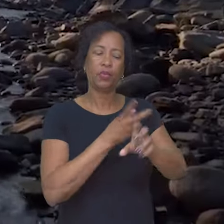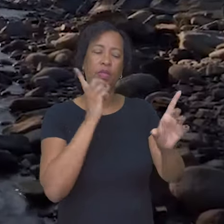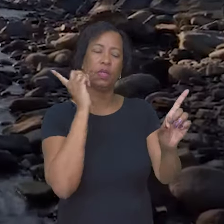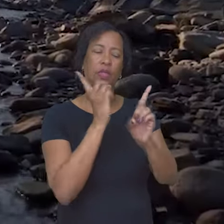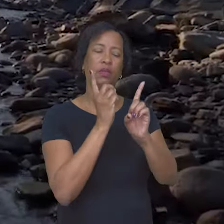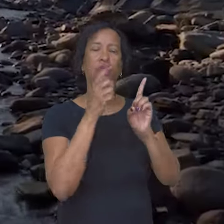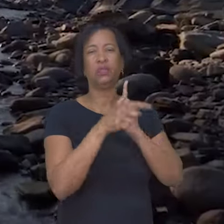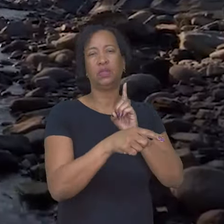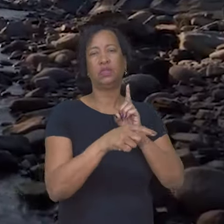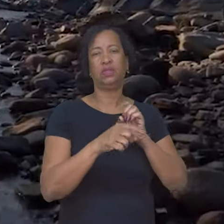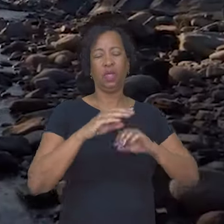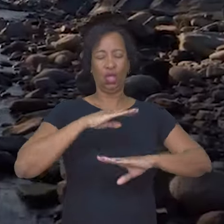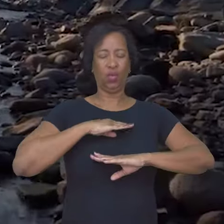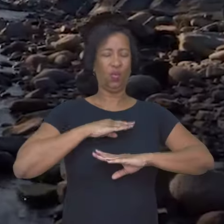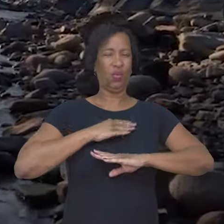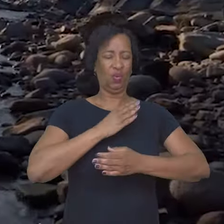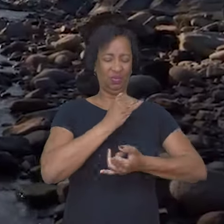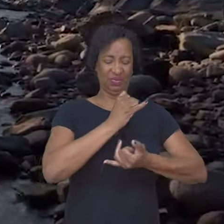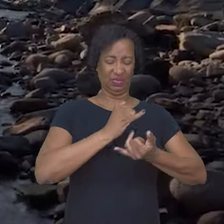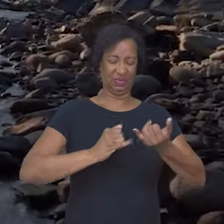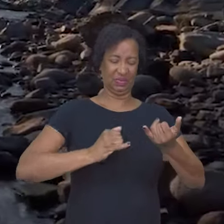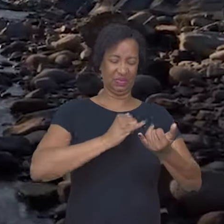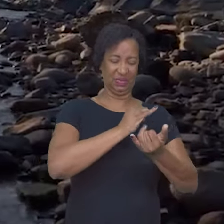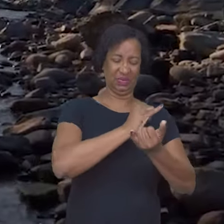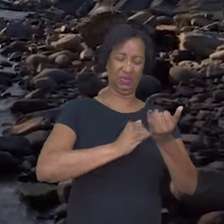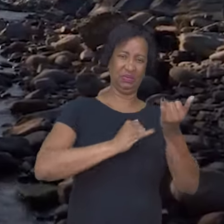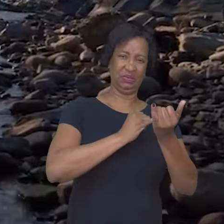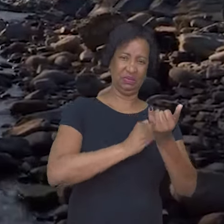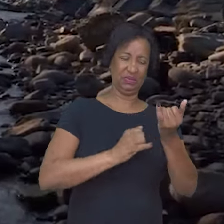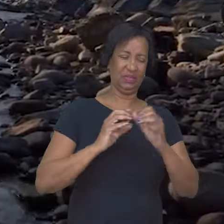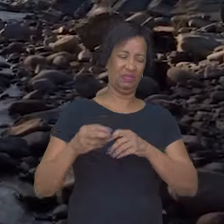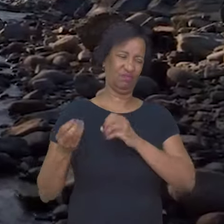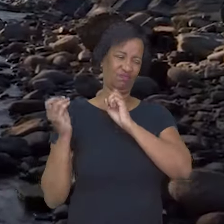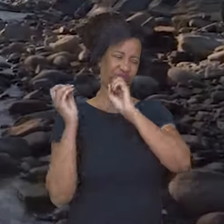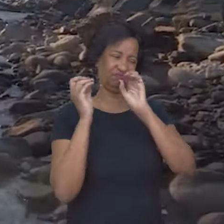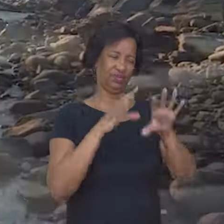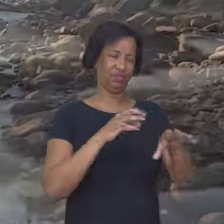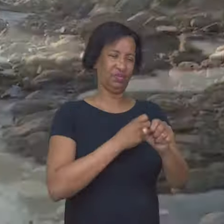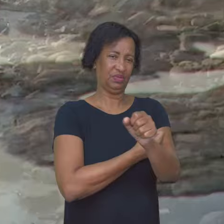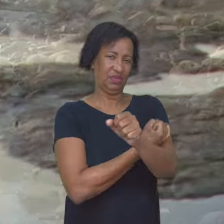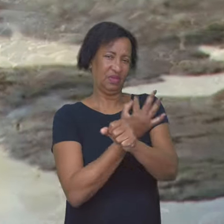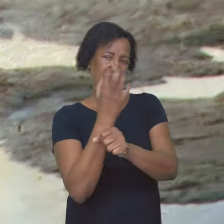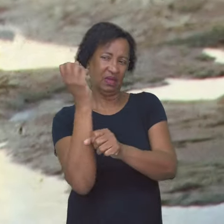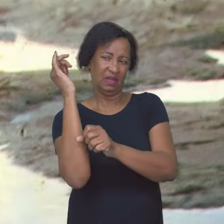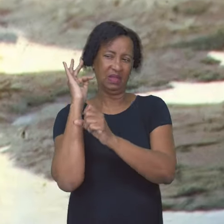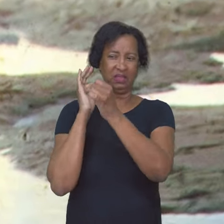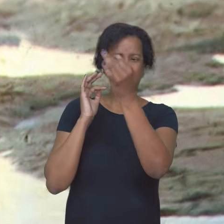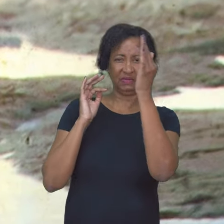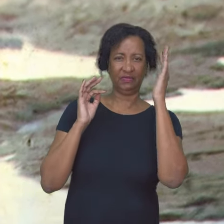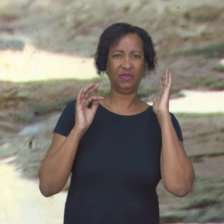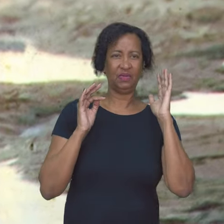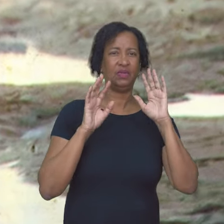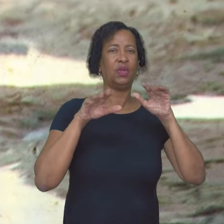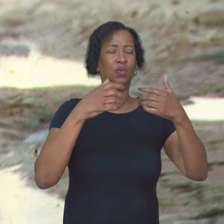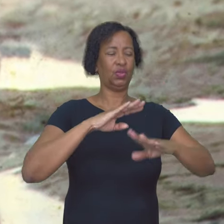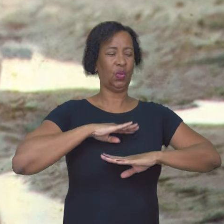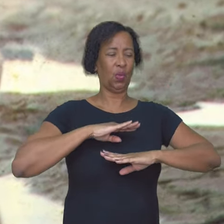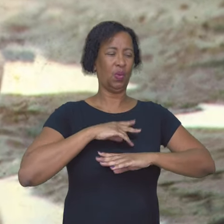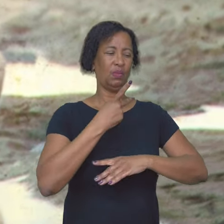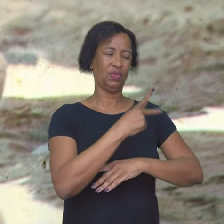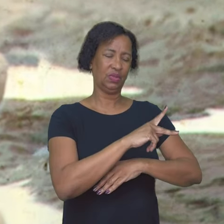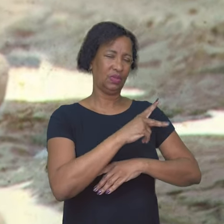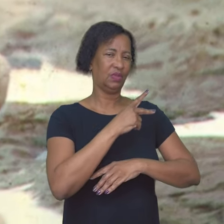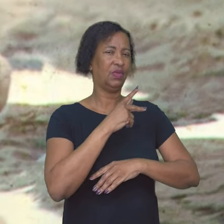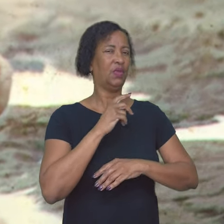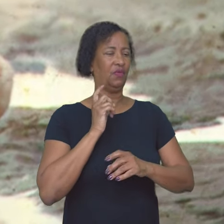edos de seus corpos tinh sido jogados num Riacho dentro daest quando o corpo de Jim foi encontrado